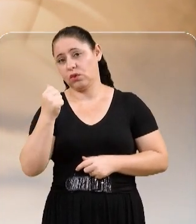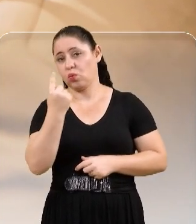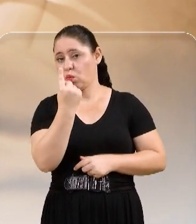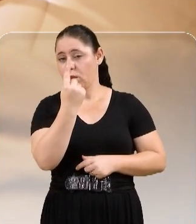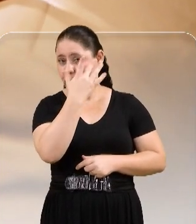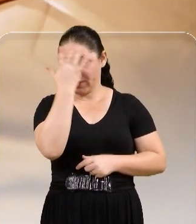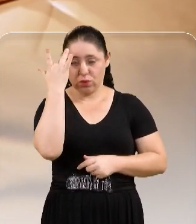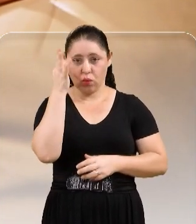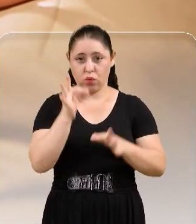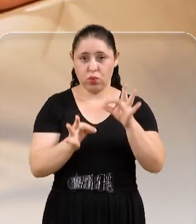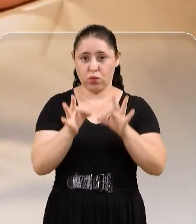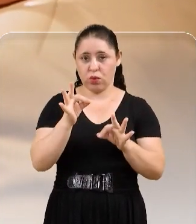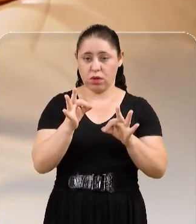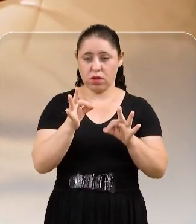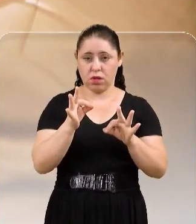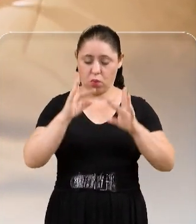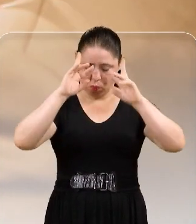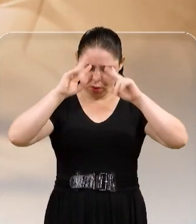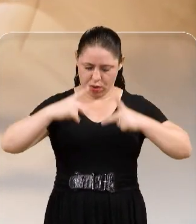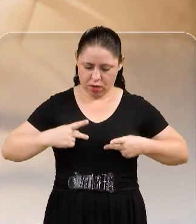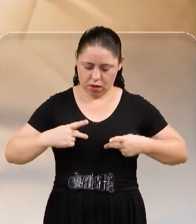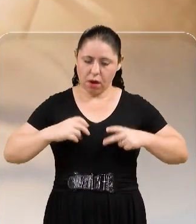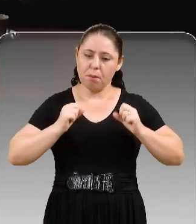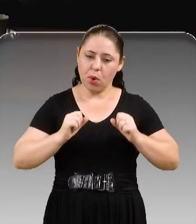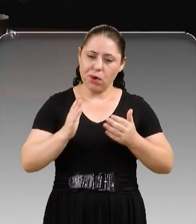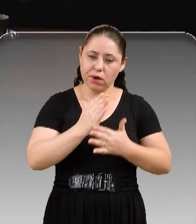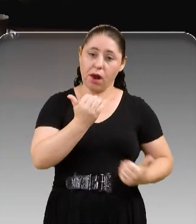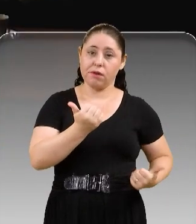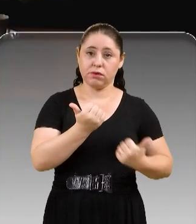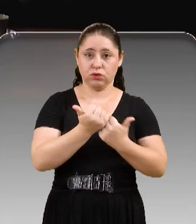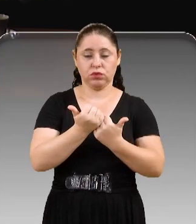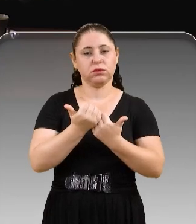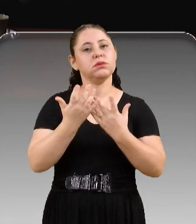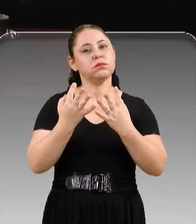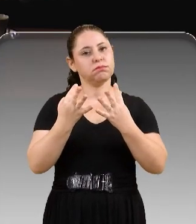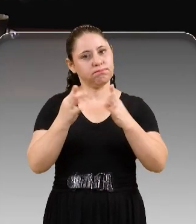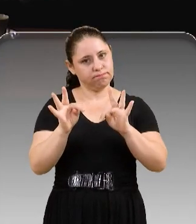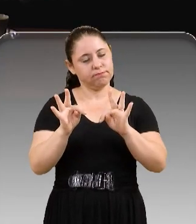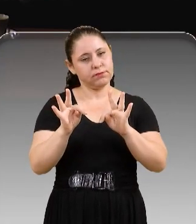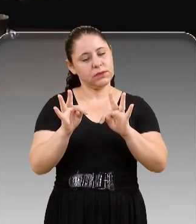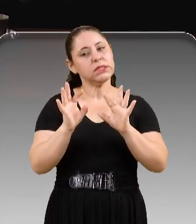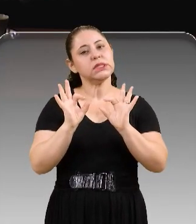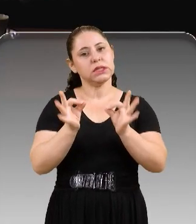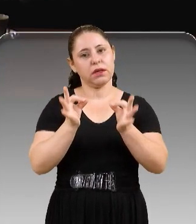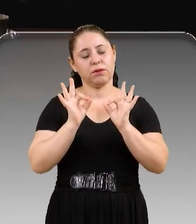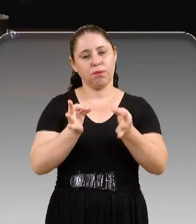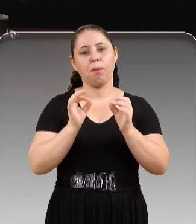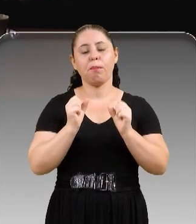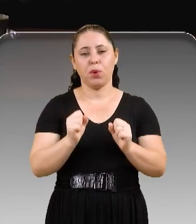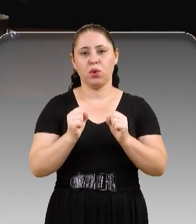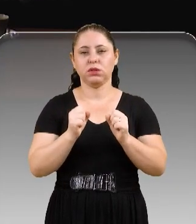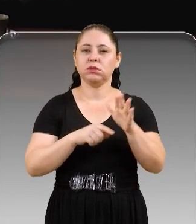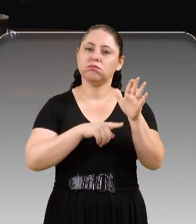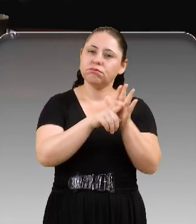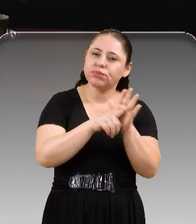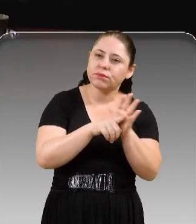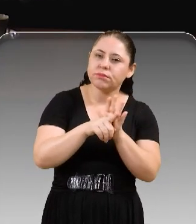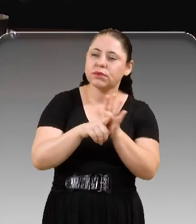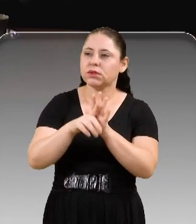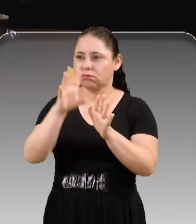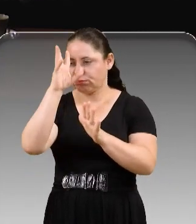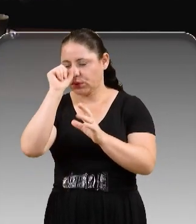As decisões são dadas por um juiz, é um ser humano, ele pode ter auxílio tecnológico, evidentemente,